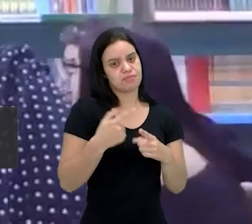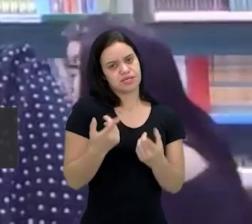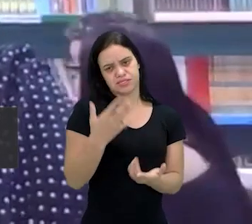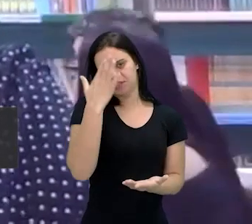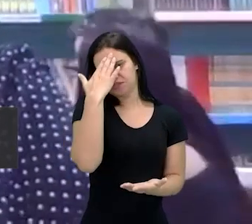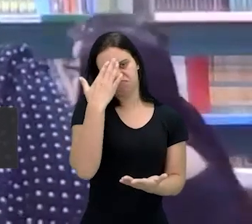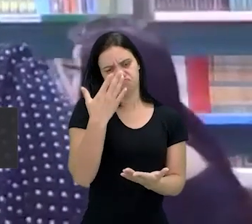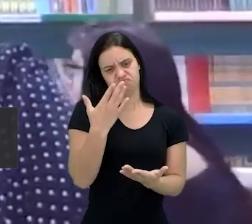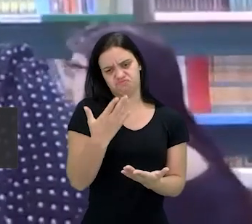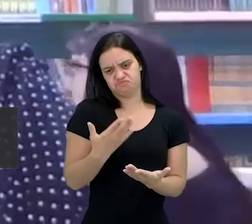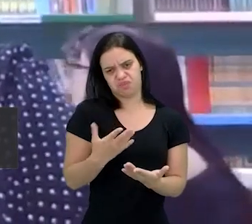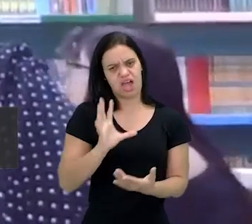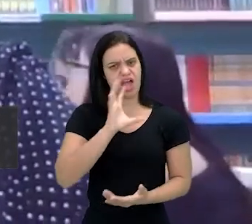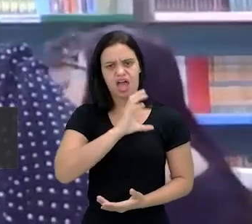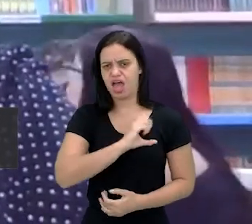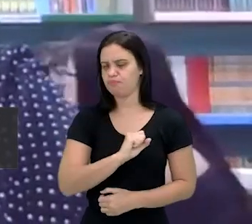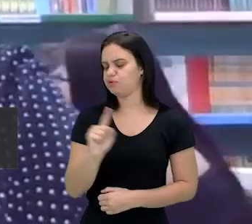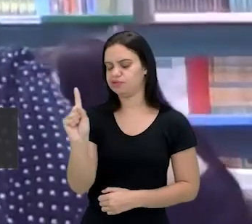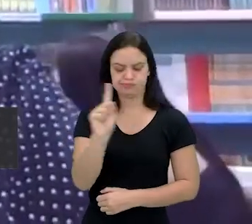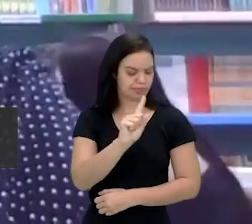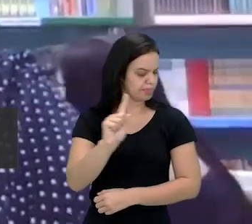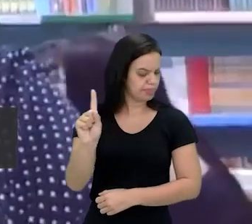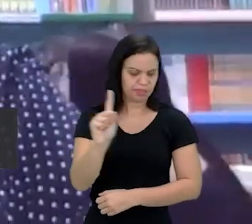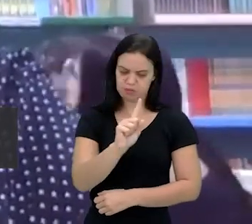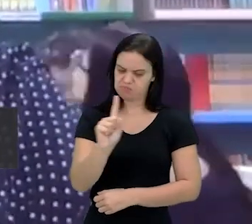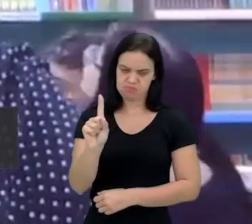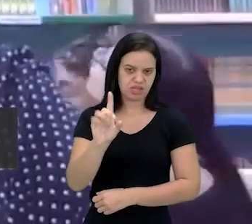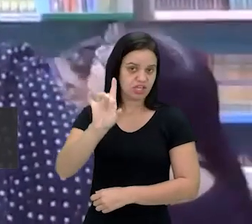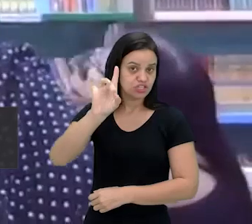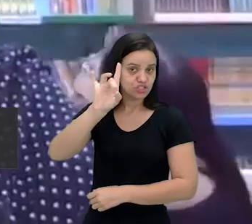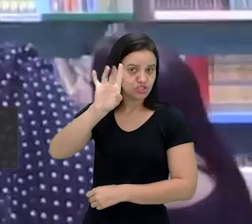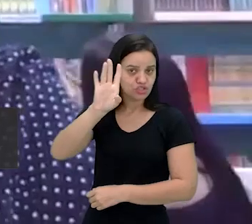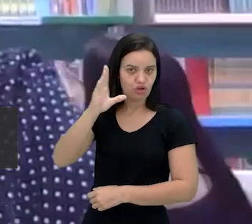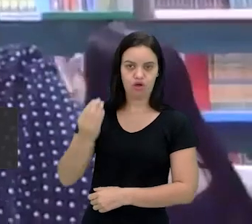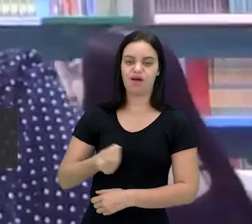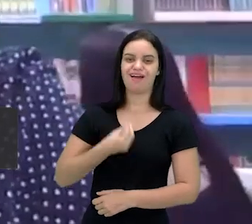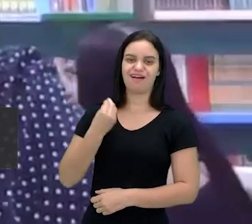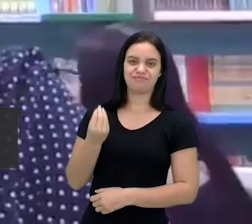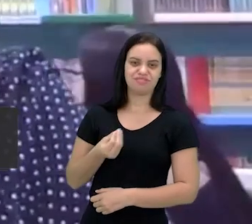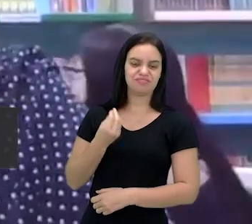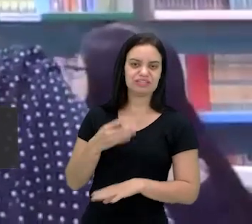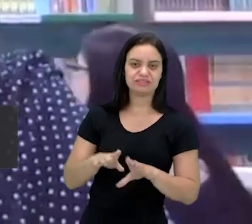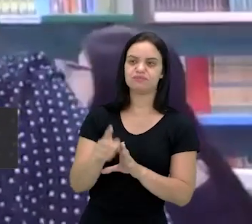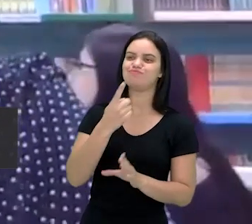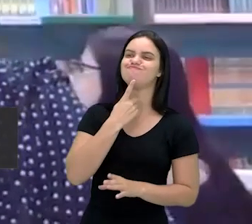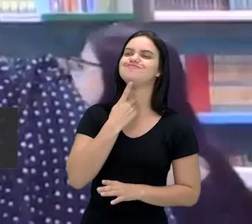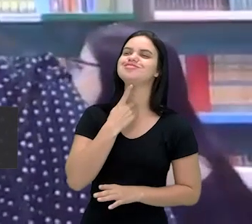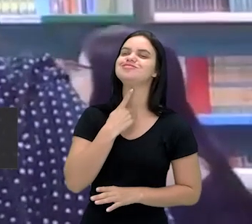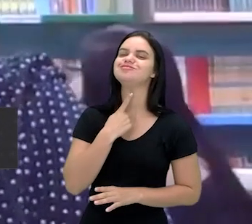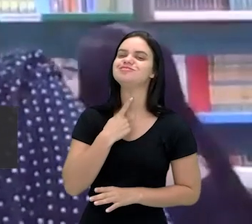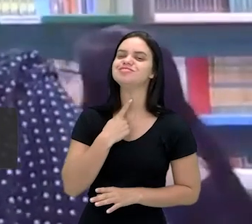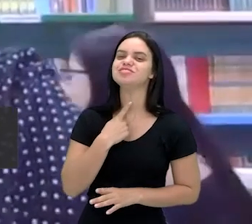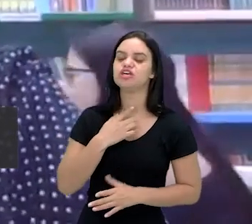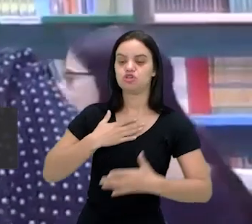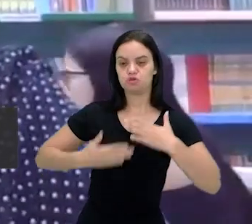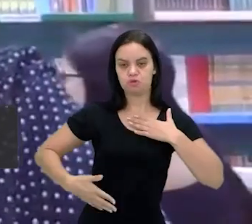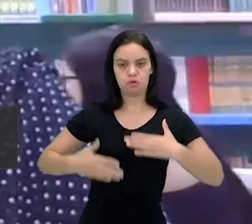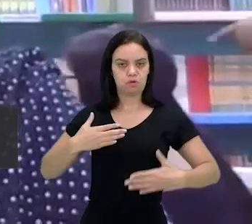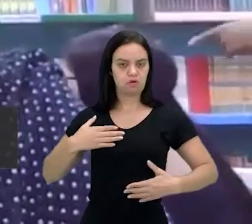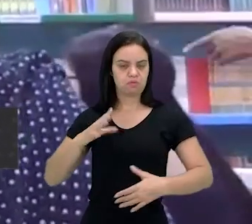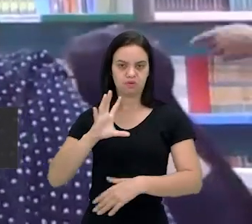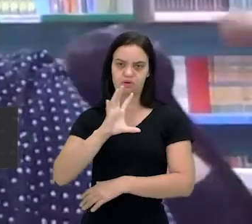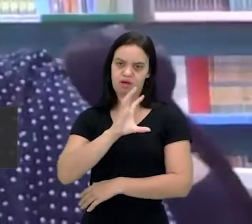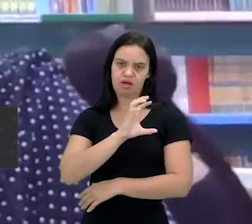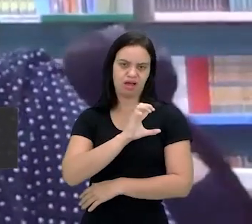creio que aquilo ali não era amor, era a convivência e o desejo carnal. Amor estava